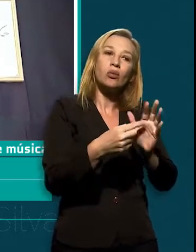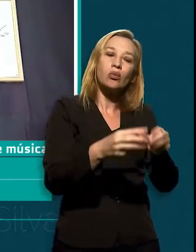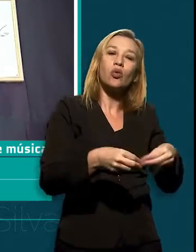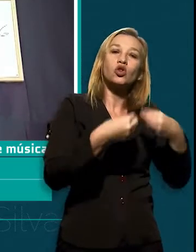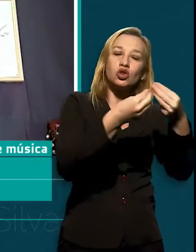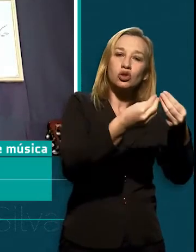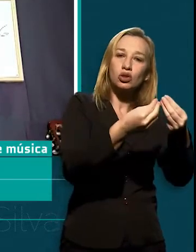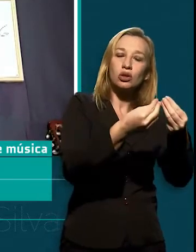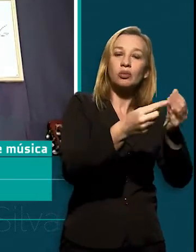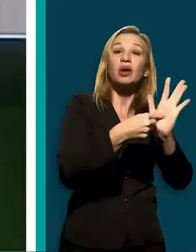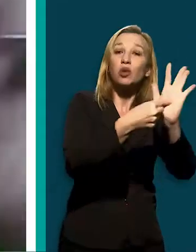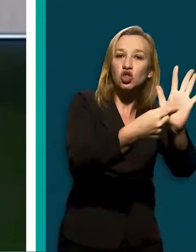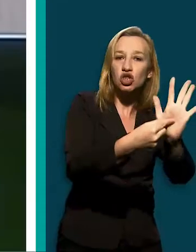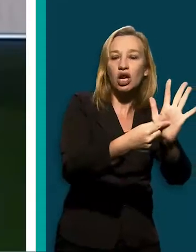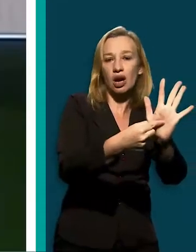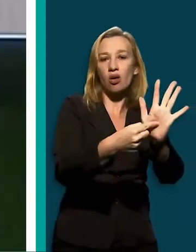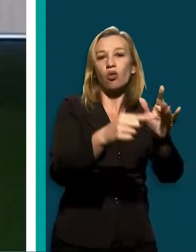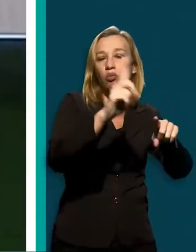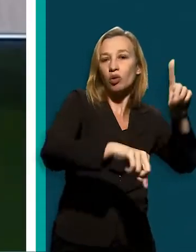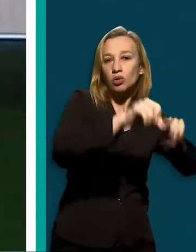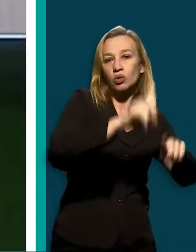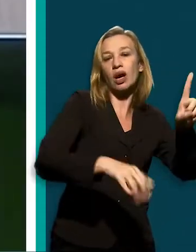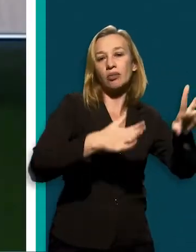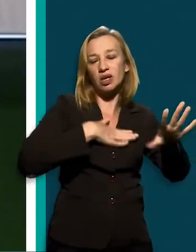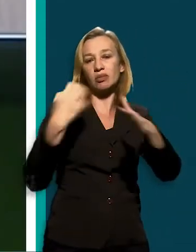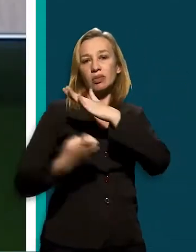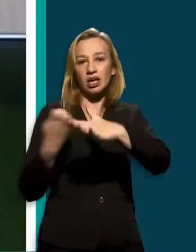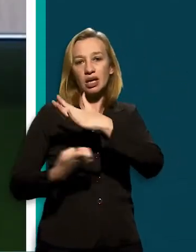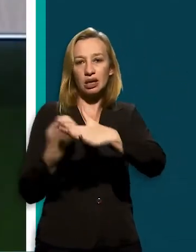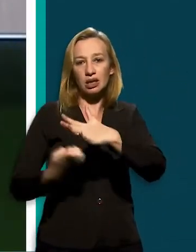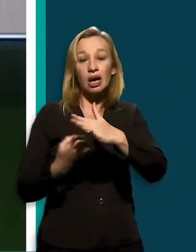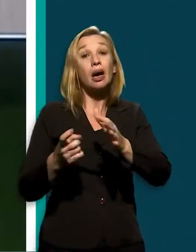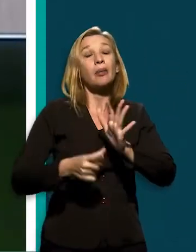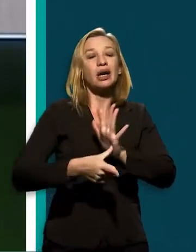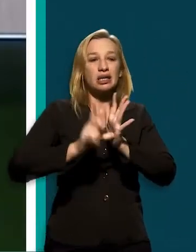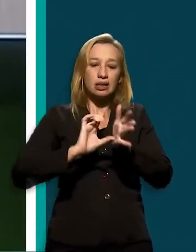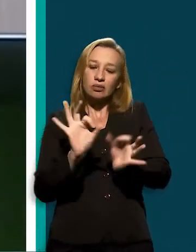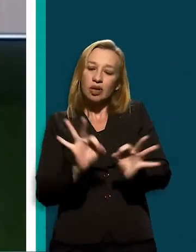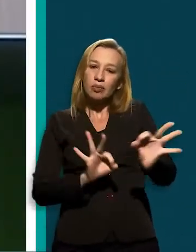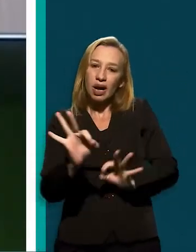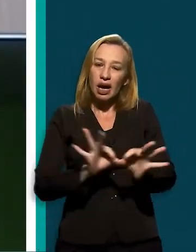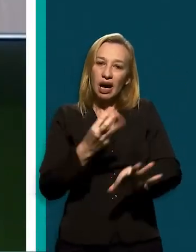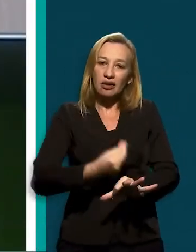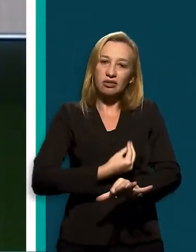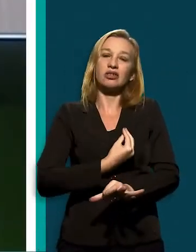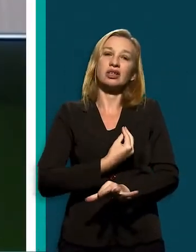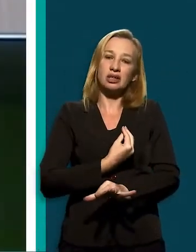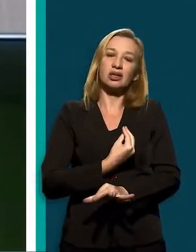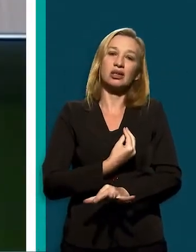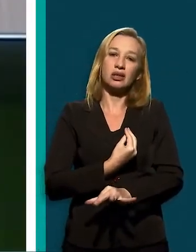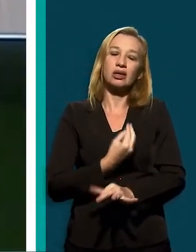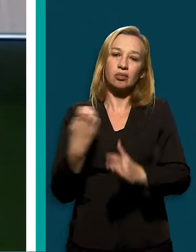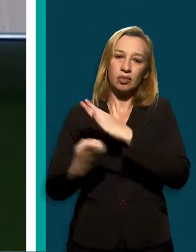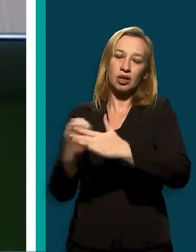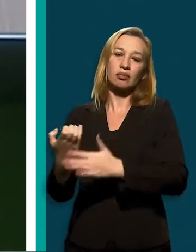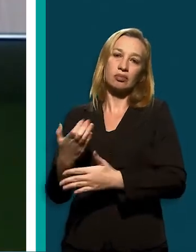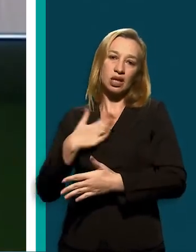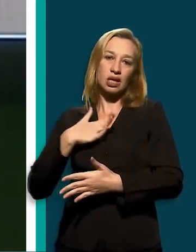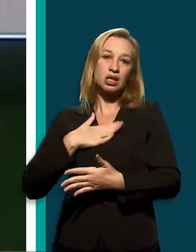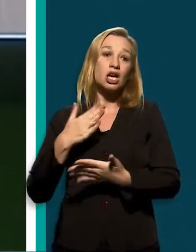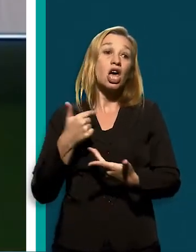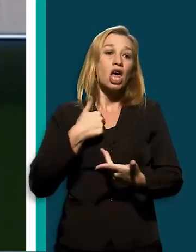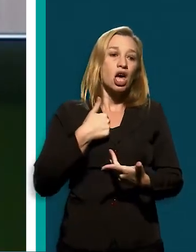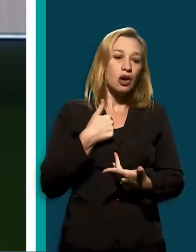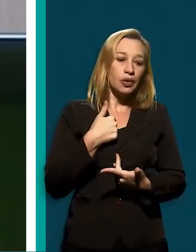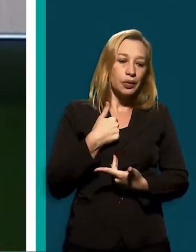minha empresa. Mas por quê? Eu tive a oportunidade de antes organizar a vida financeira da minha empresa. Então, tudo isso foi um